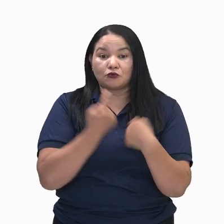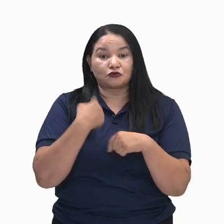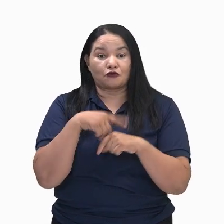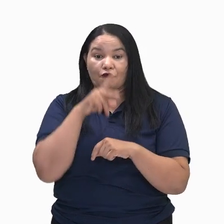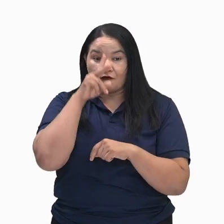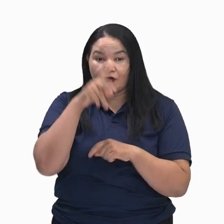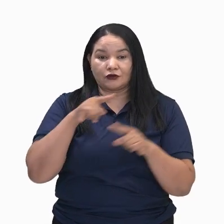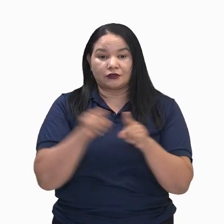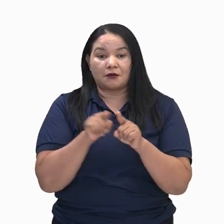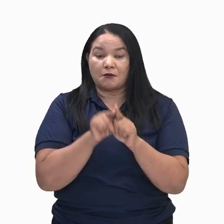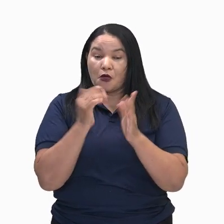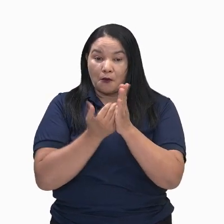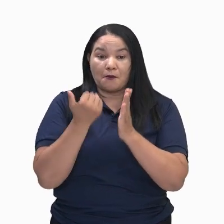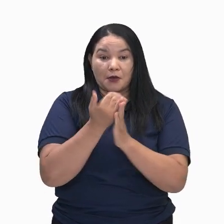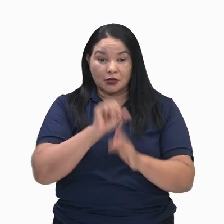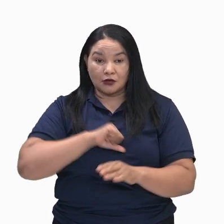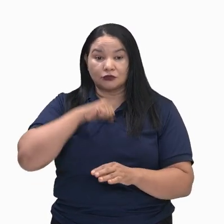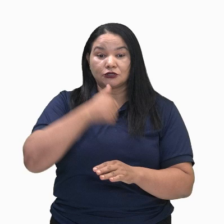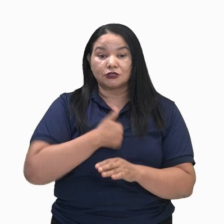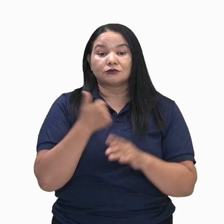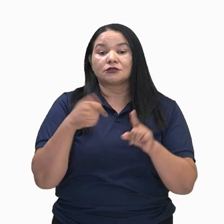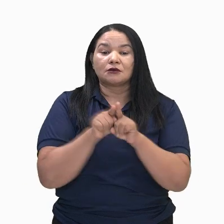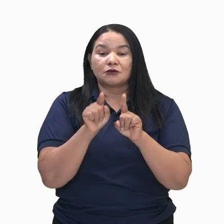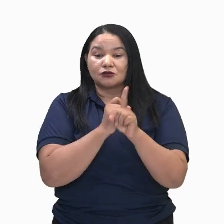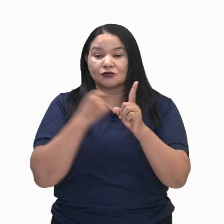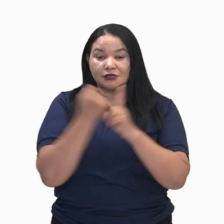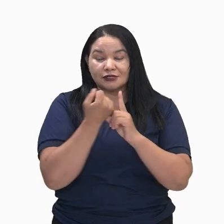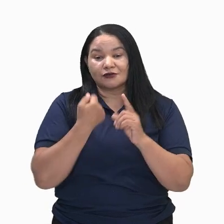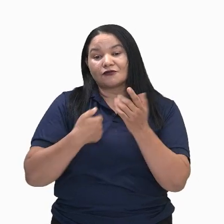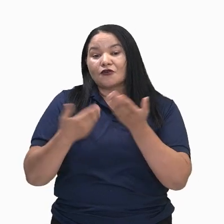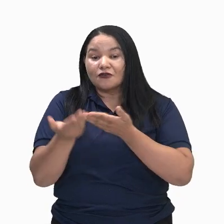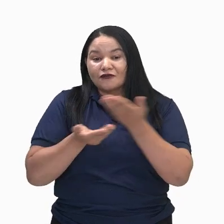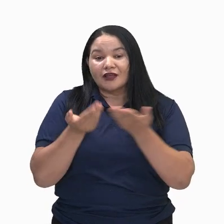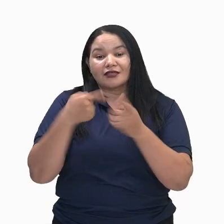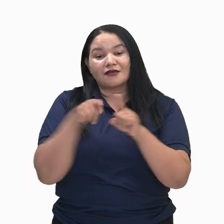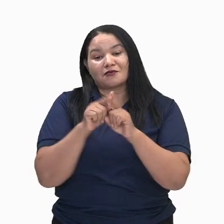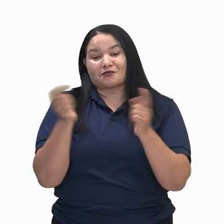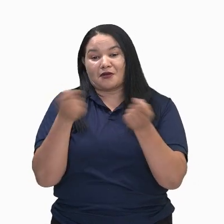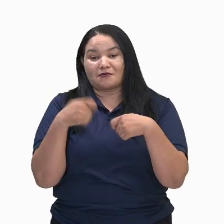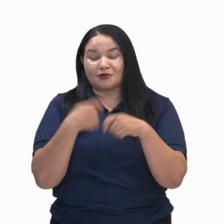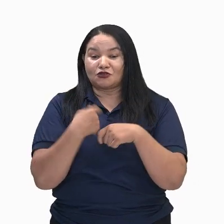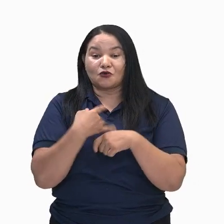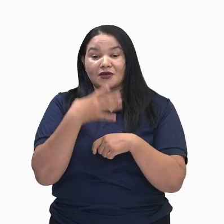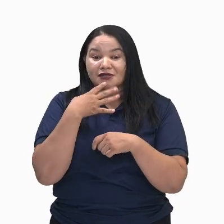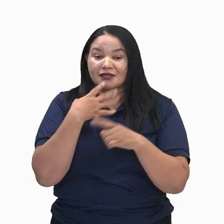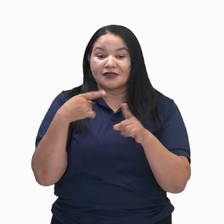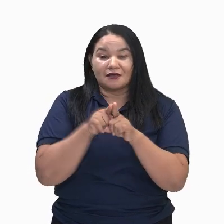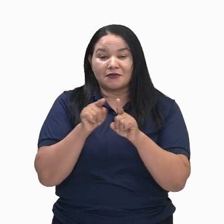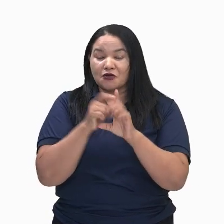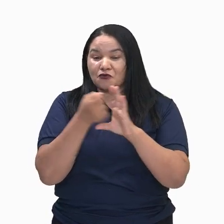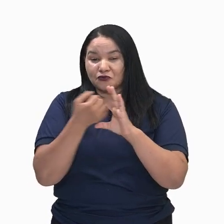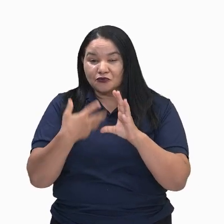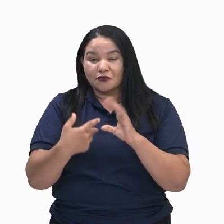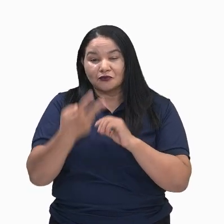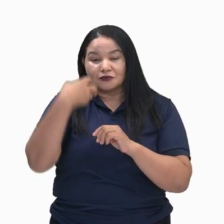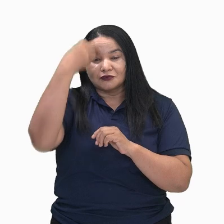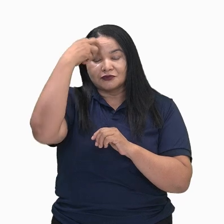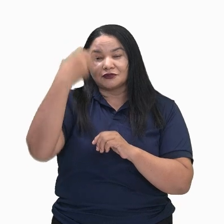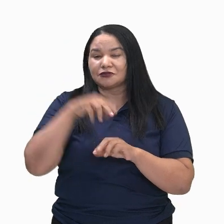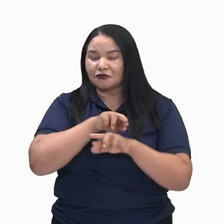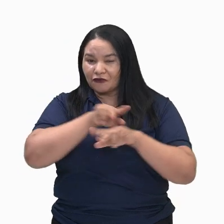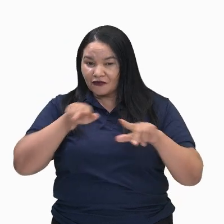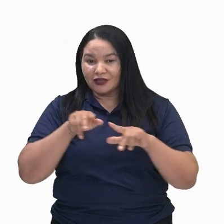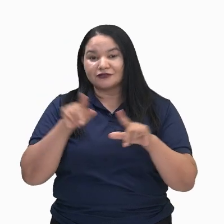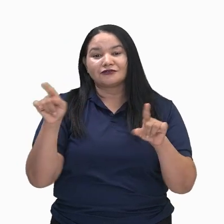aumenta a autoestima, promove socialização e interatividade, permite conhecer e vivenciar outras culturas, dentre outros benefícios.